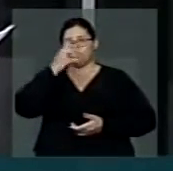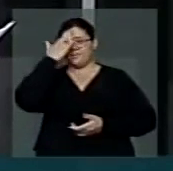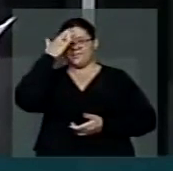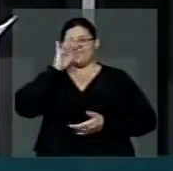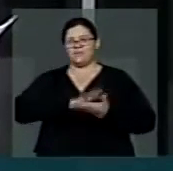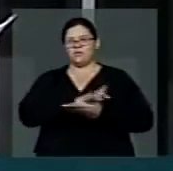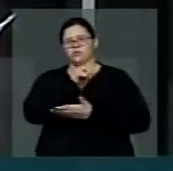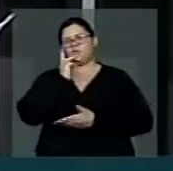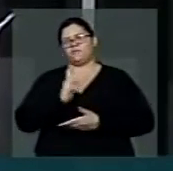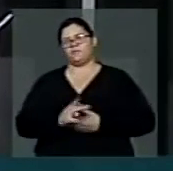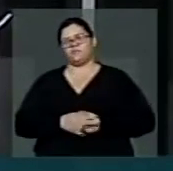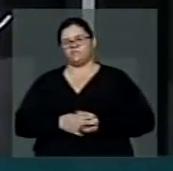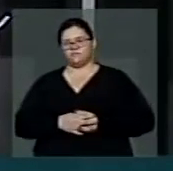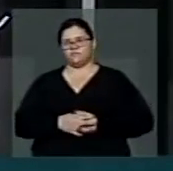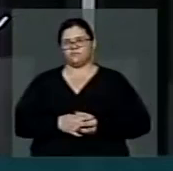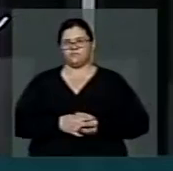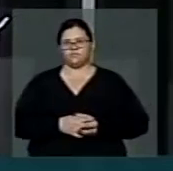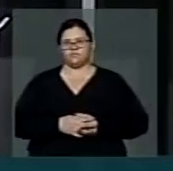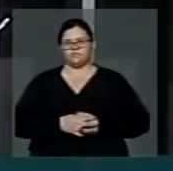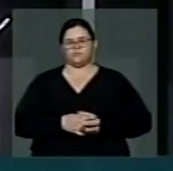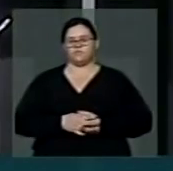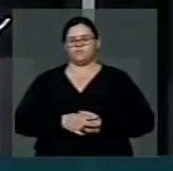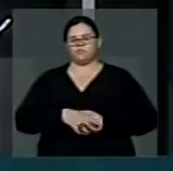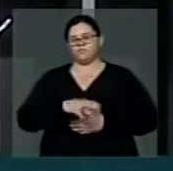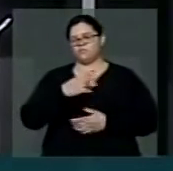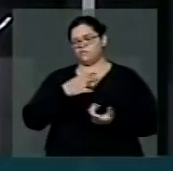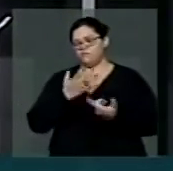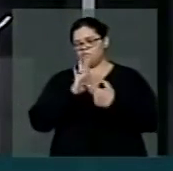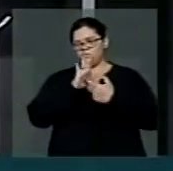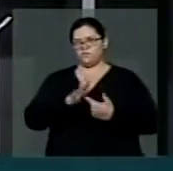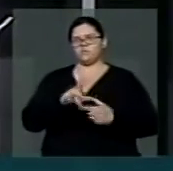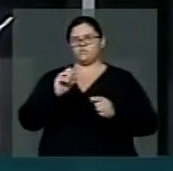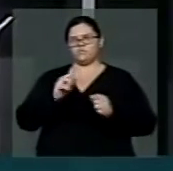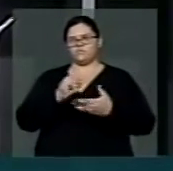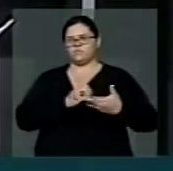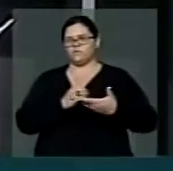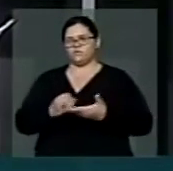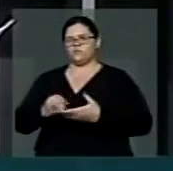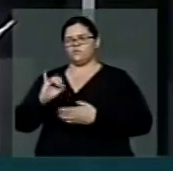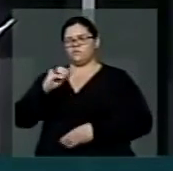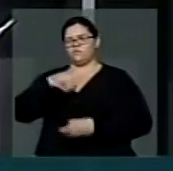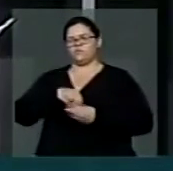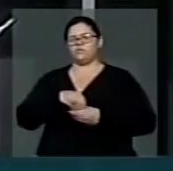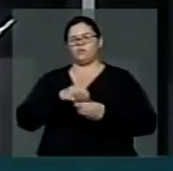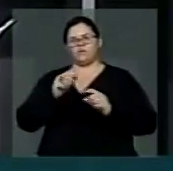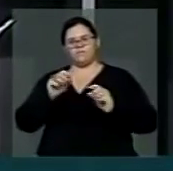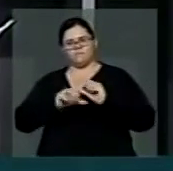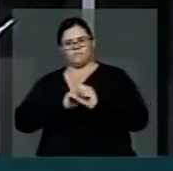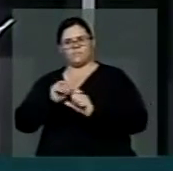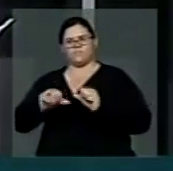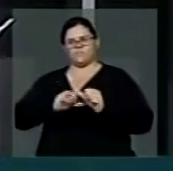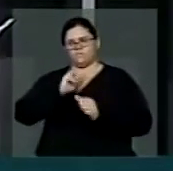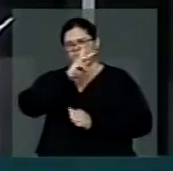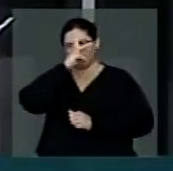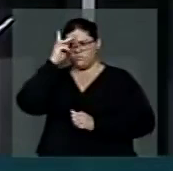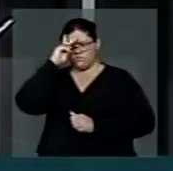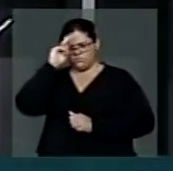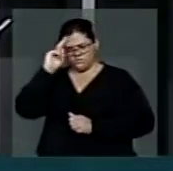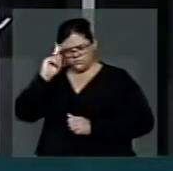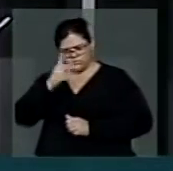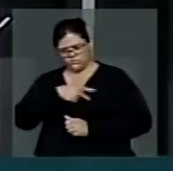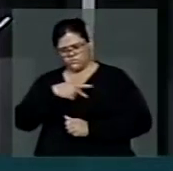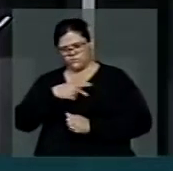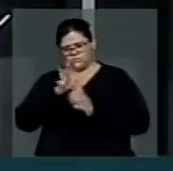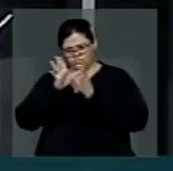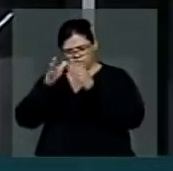o espírito de corpo que inspiraria solidariedade interna e mobilizaria indivíduos em torno de uma